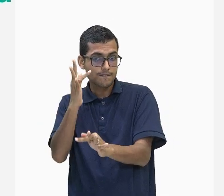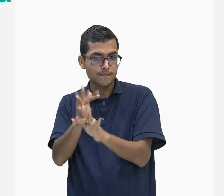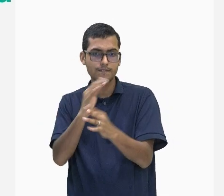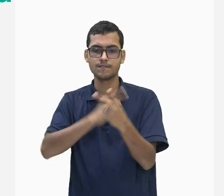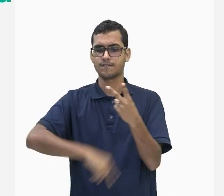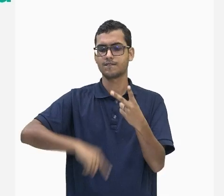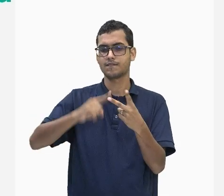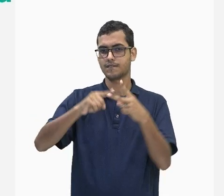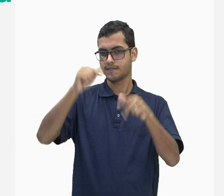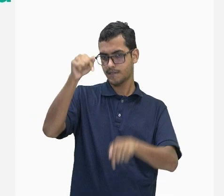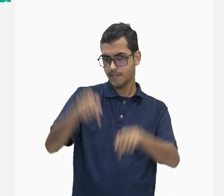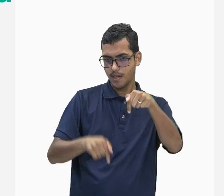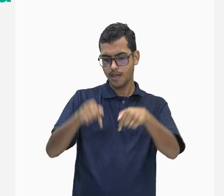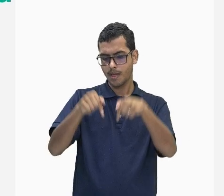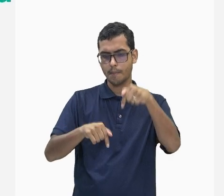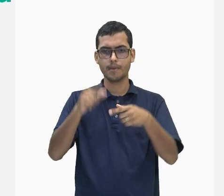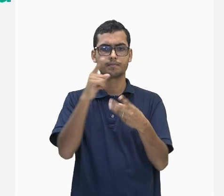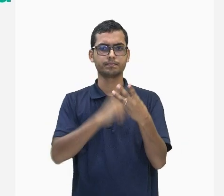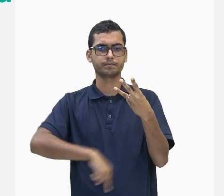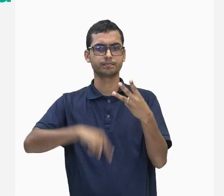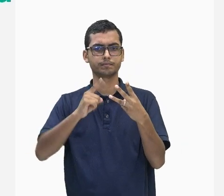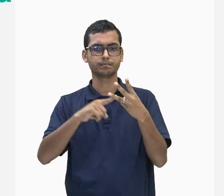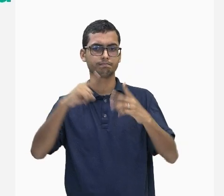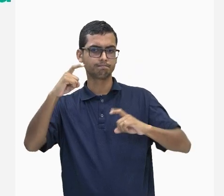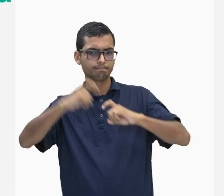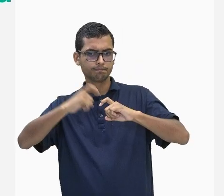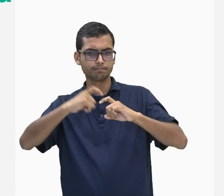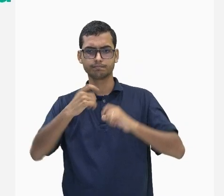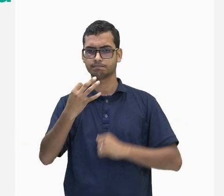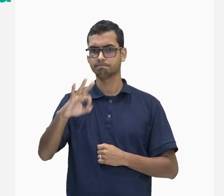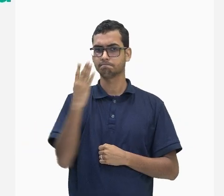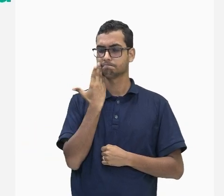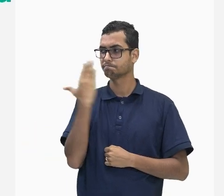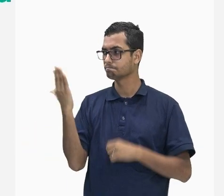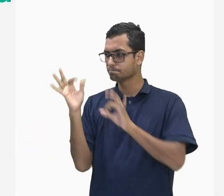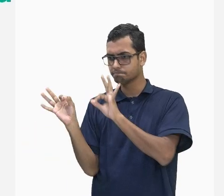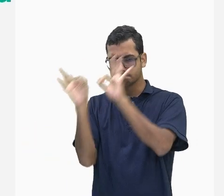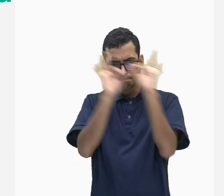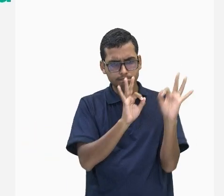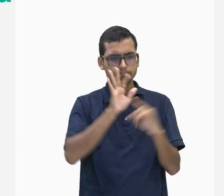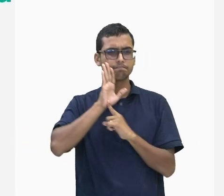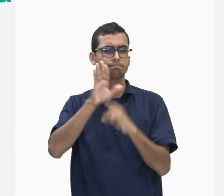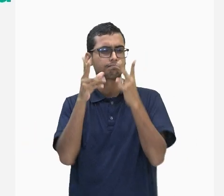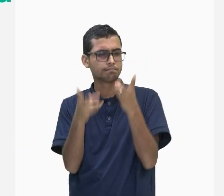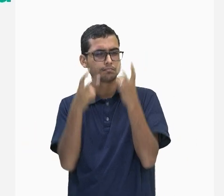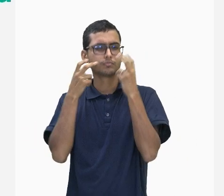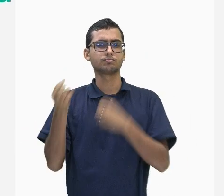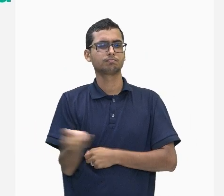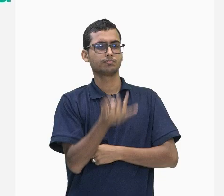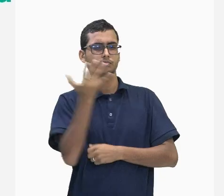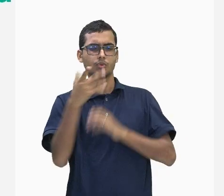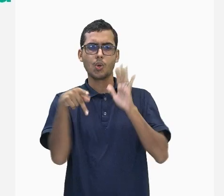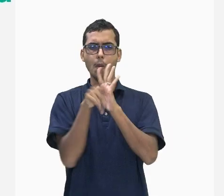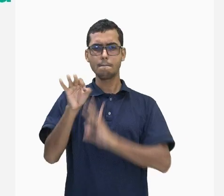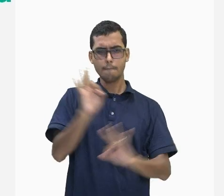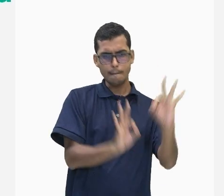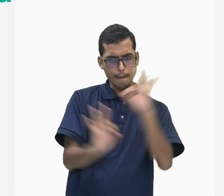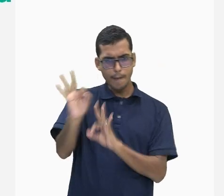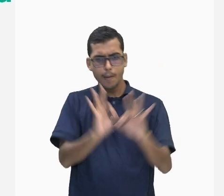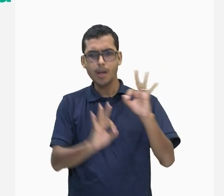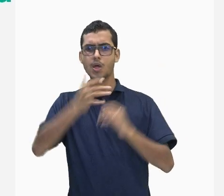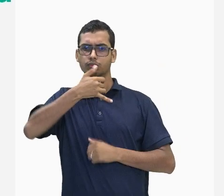observar o experimento feito por Rutherford, onde ele verificou aí a presença de cargas nessas partículas,